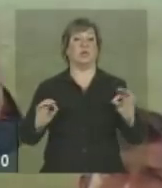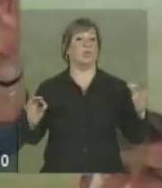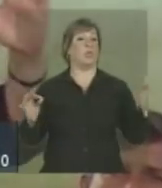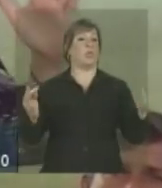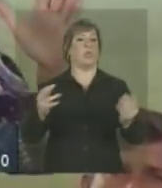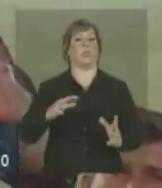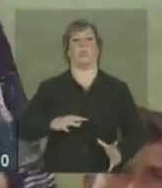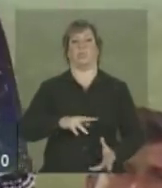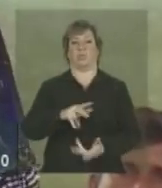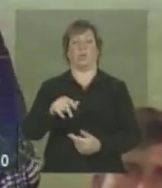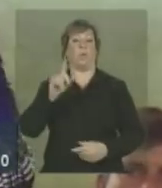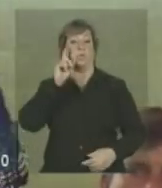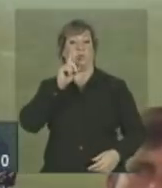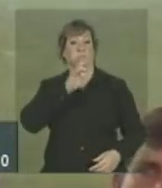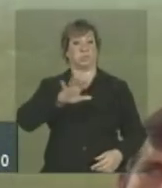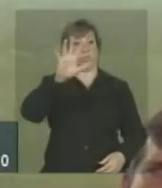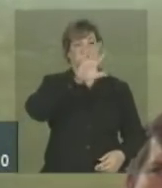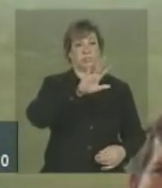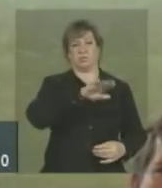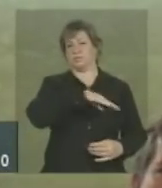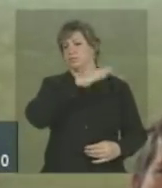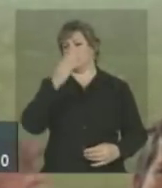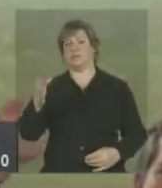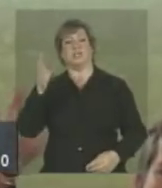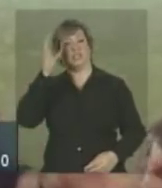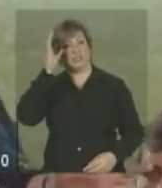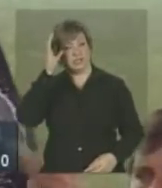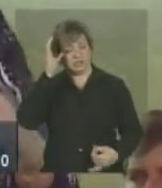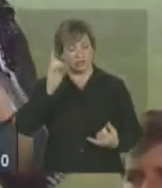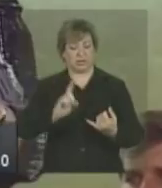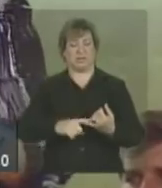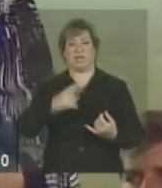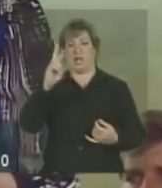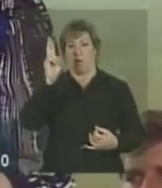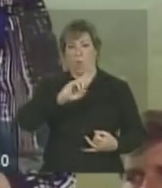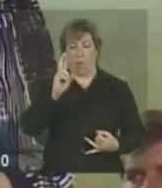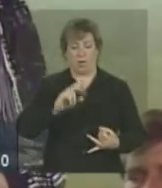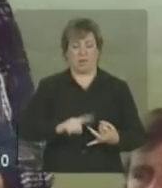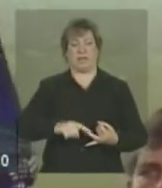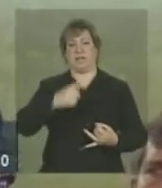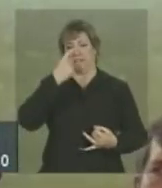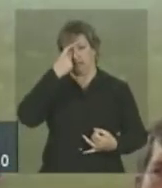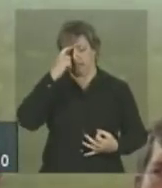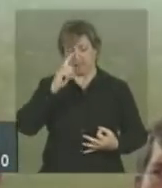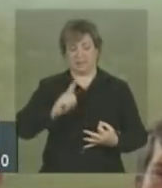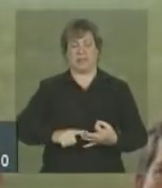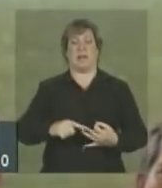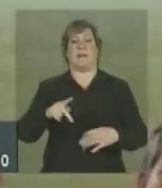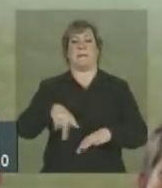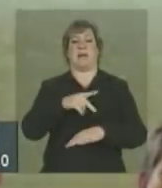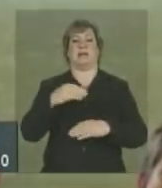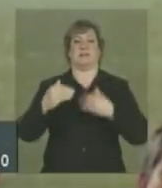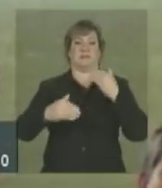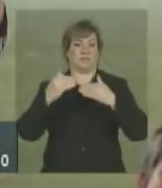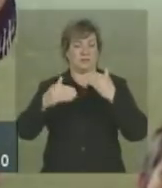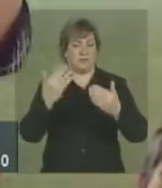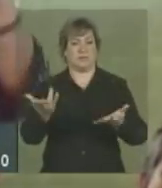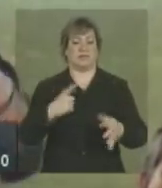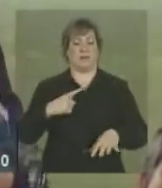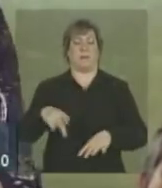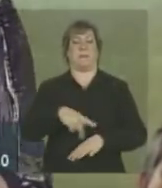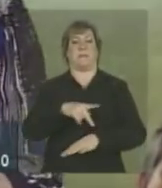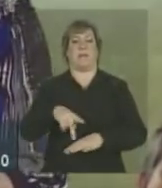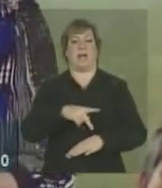nações, dos Estados Unidos à China, passando pela Rússia, a Índia, os países em desenvolvimento, os